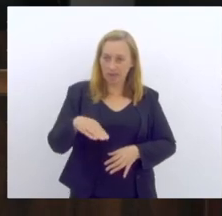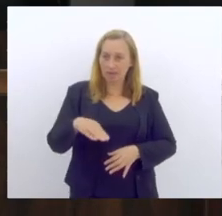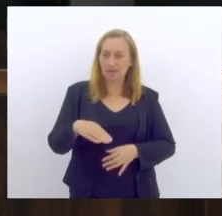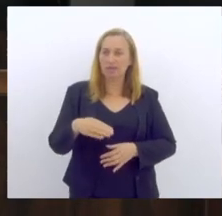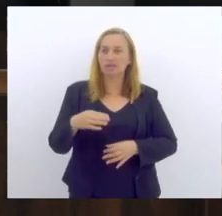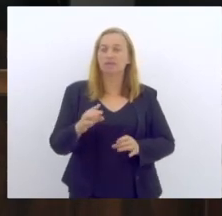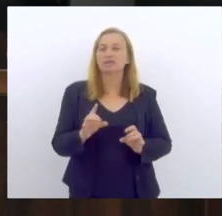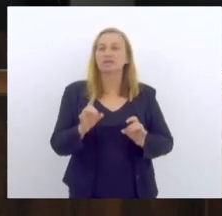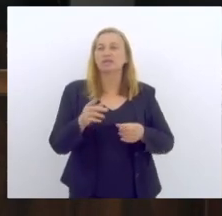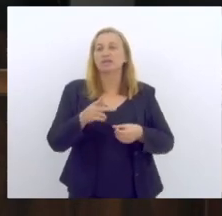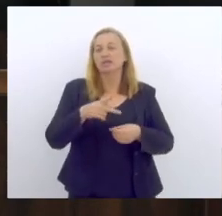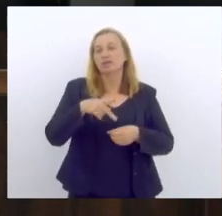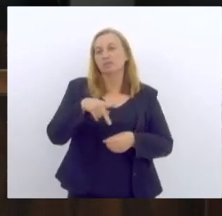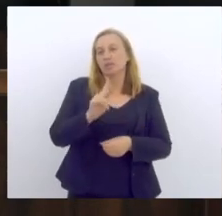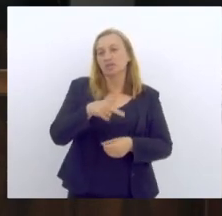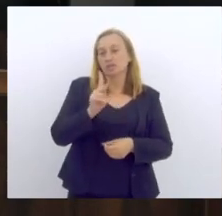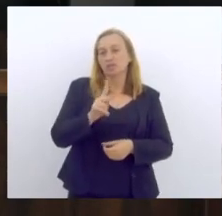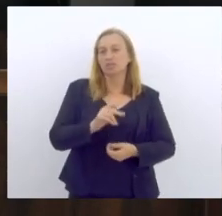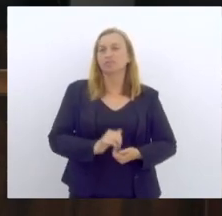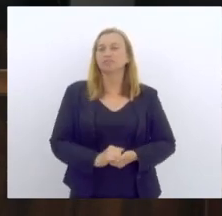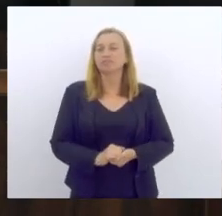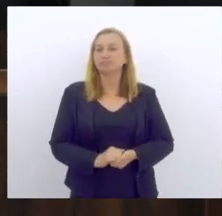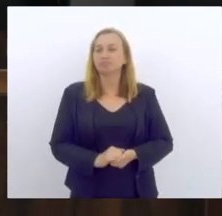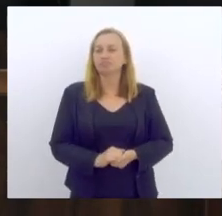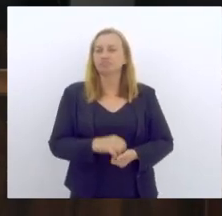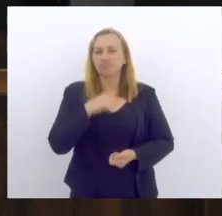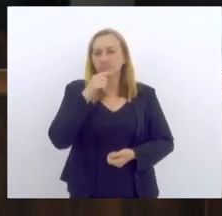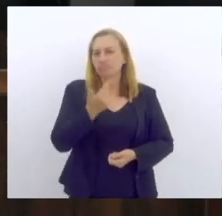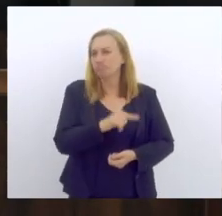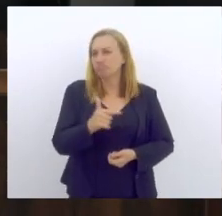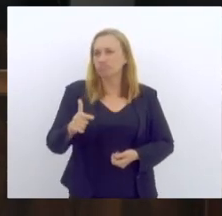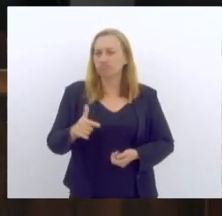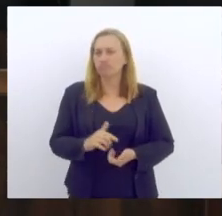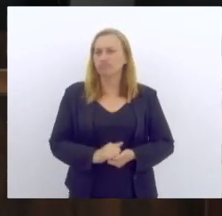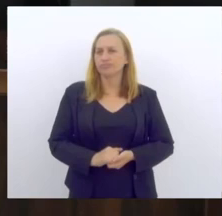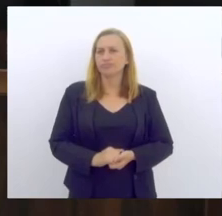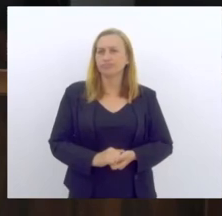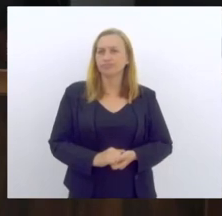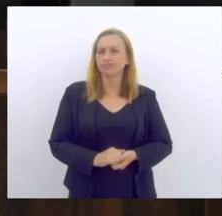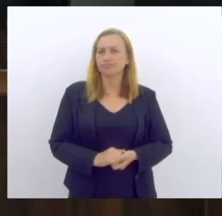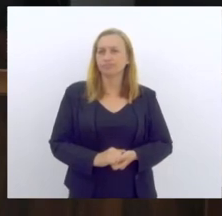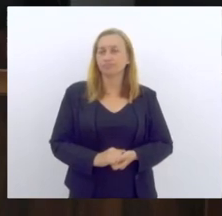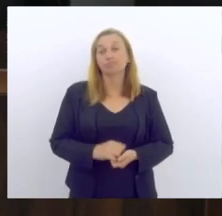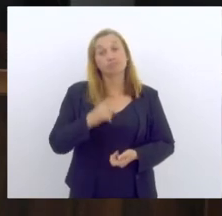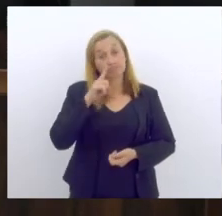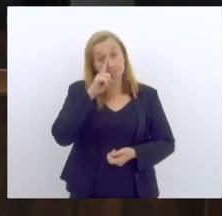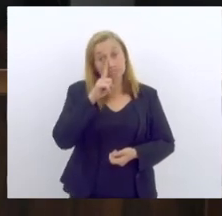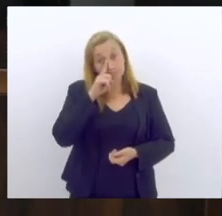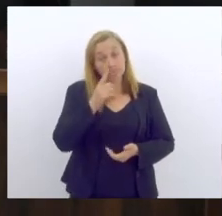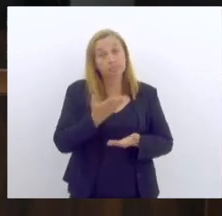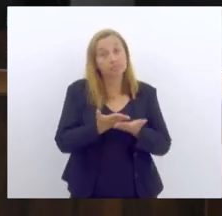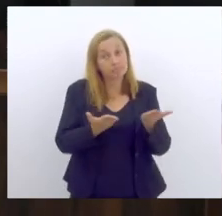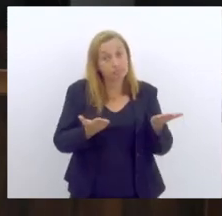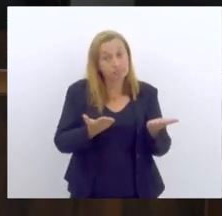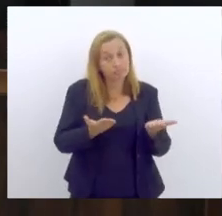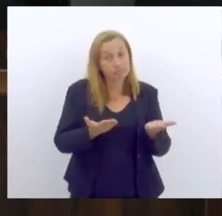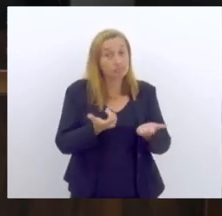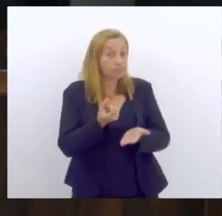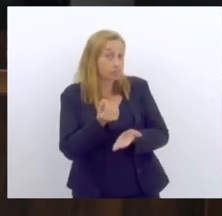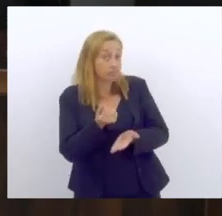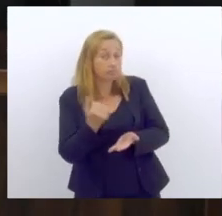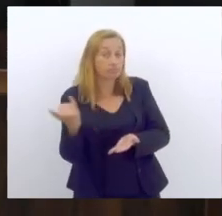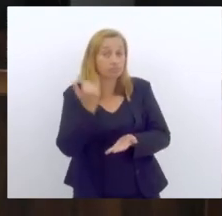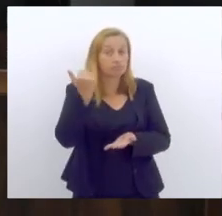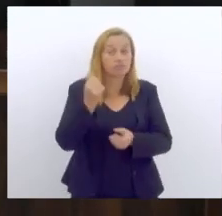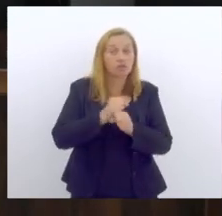especial não tenho dúvida que a gente corre um risco de perder uma receita importante o ano passado